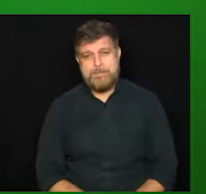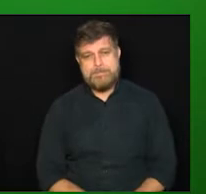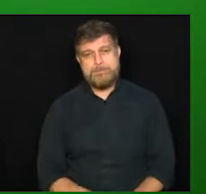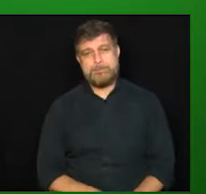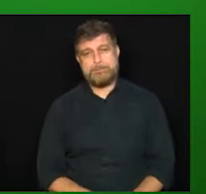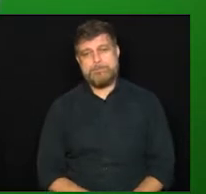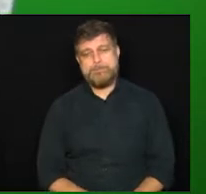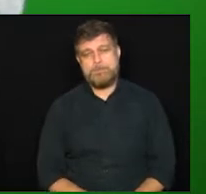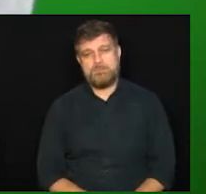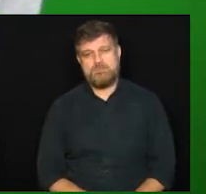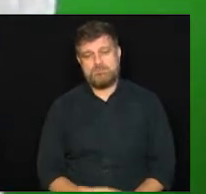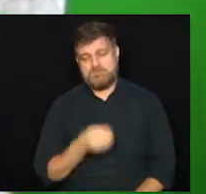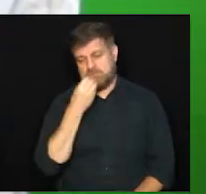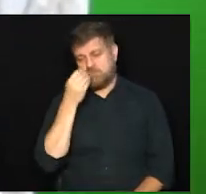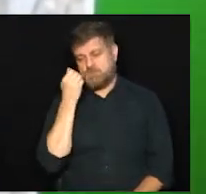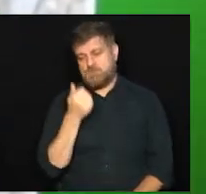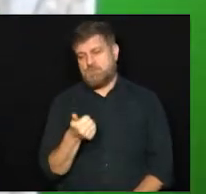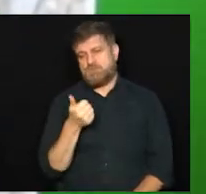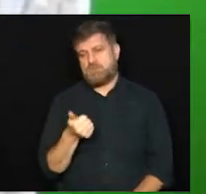Muito bom.